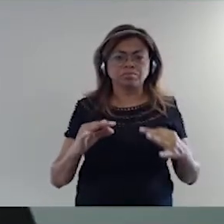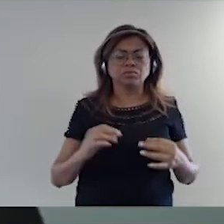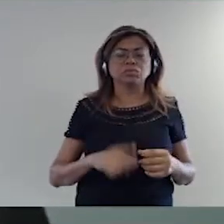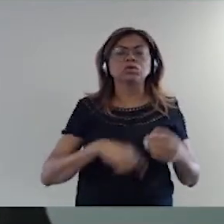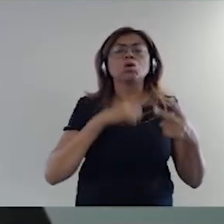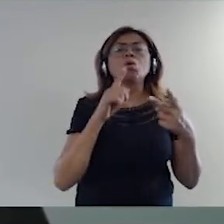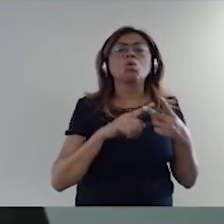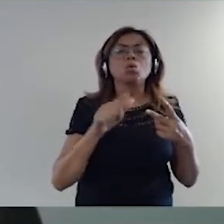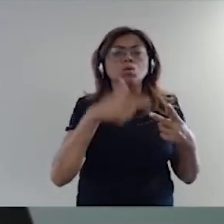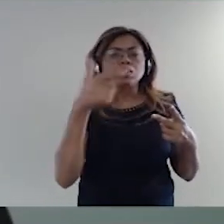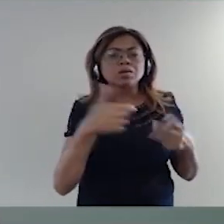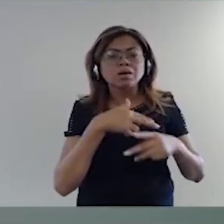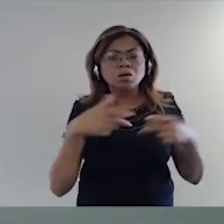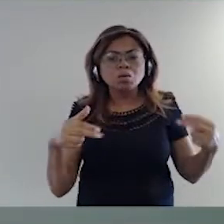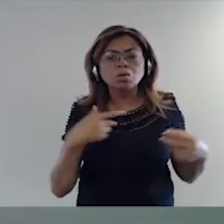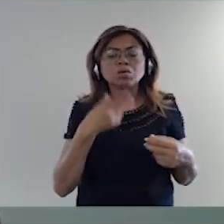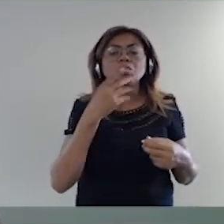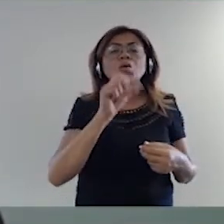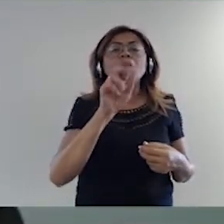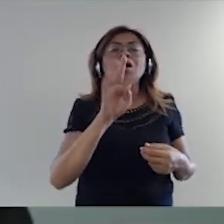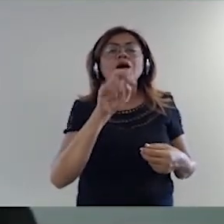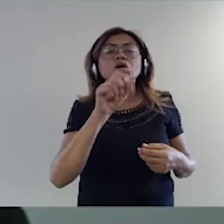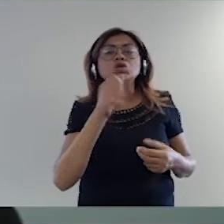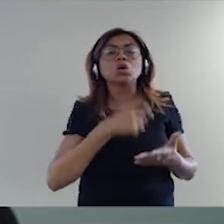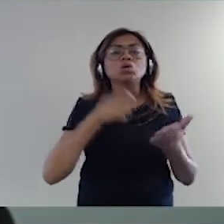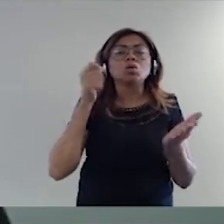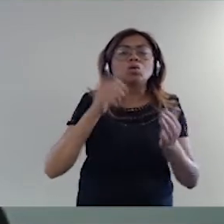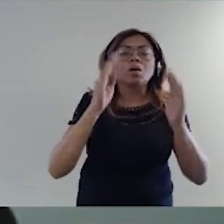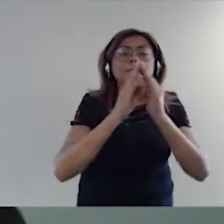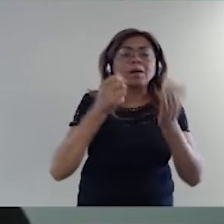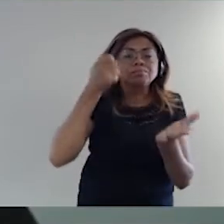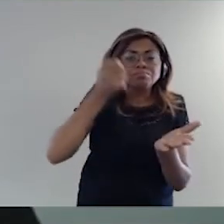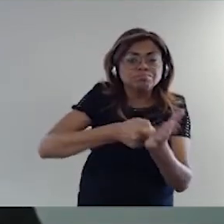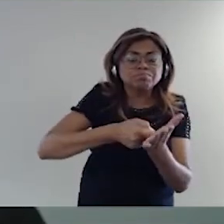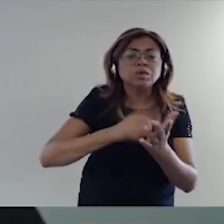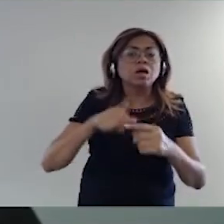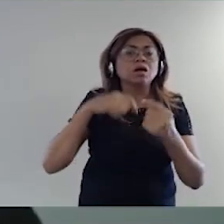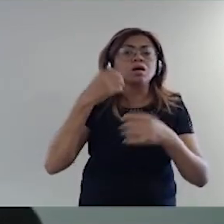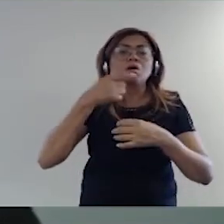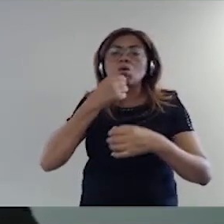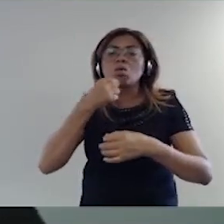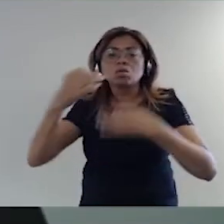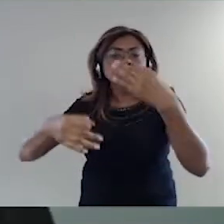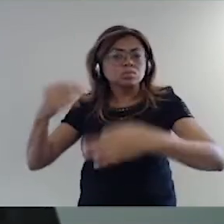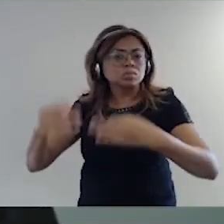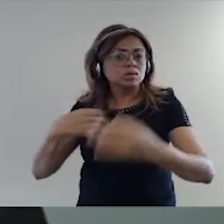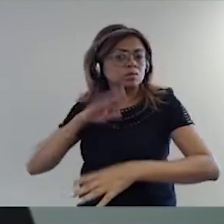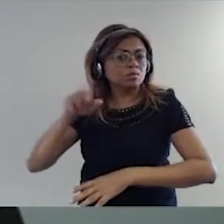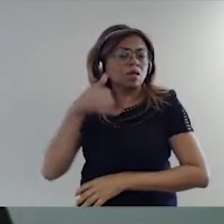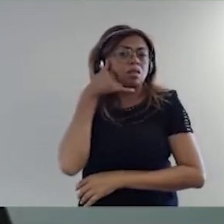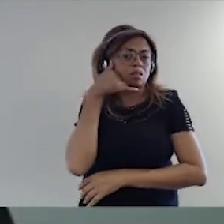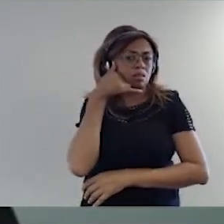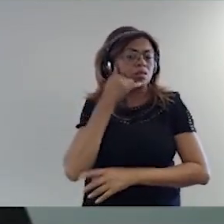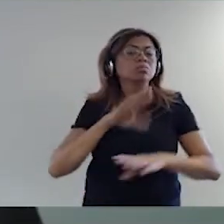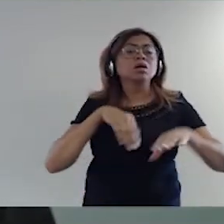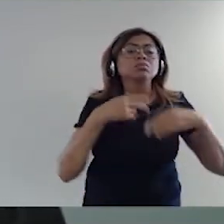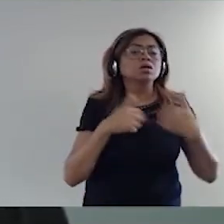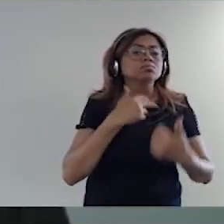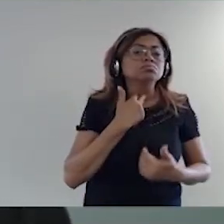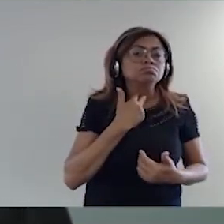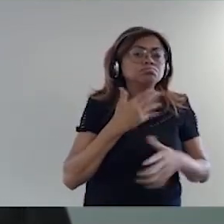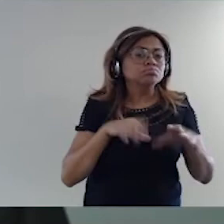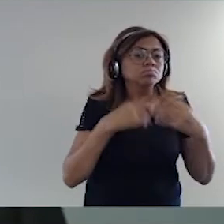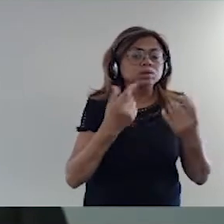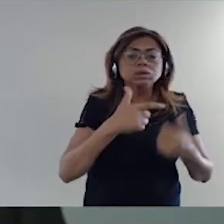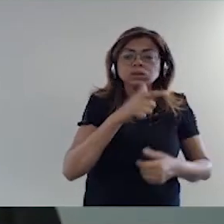as ligações aos cartórios judiciais. Quantas vezes os advogados precisam fazer um contato, não com o magistrado apenas, mas com o cartorário, para que o cartorário